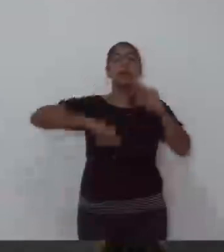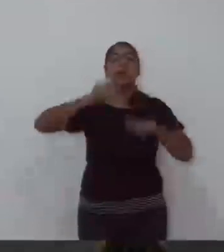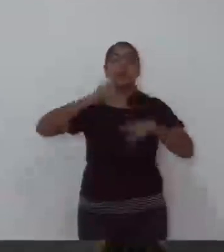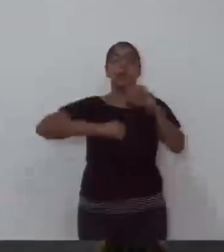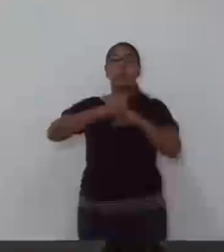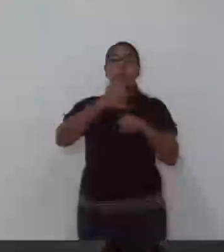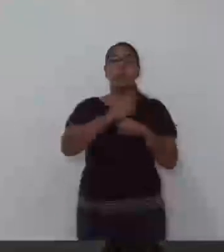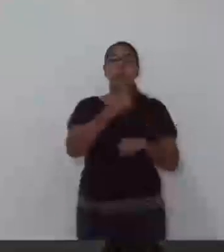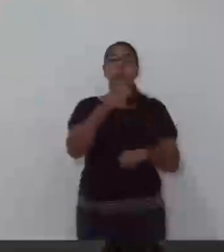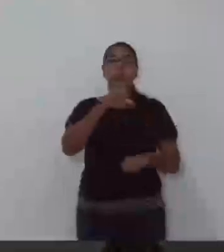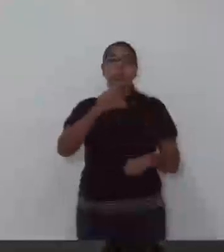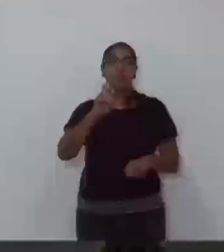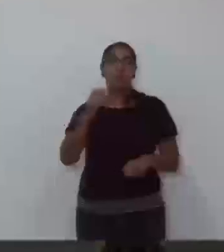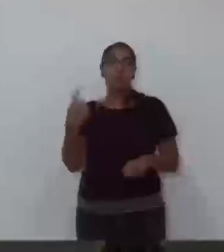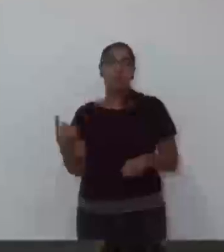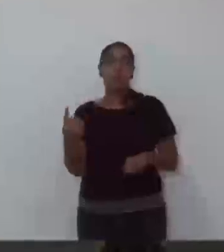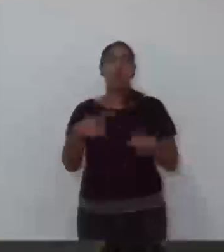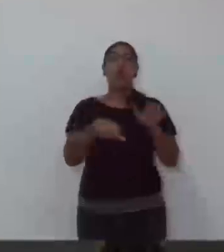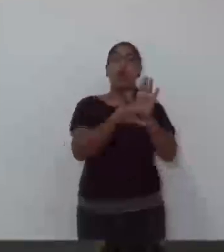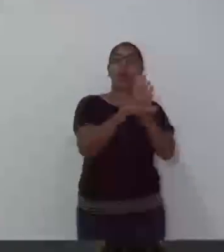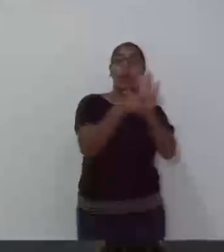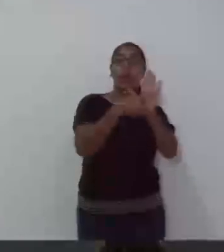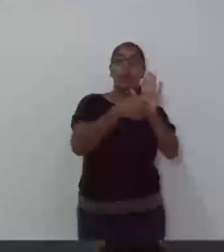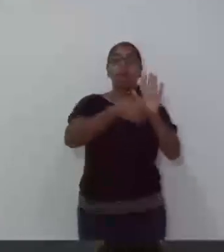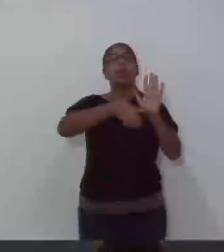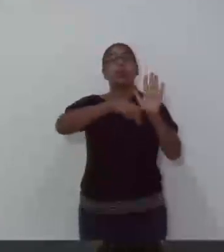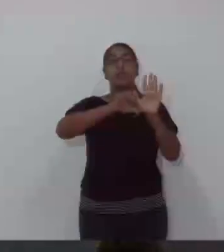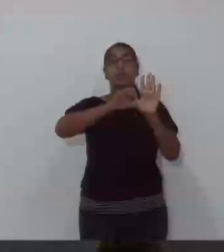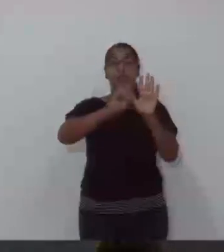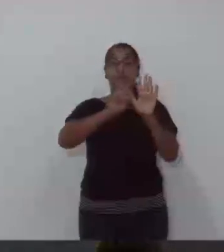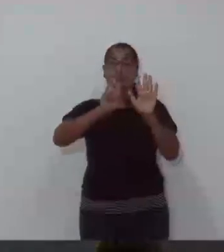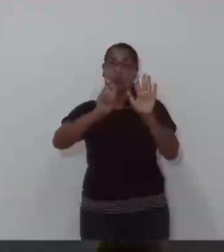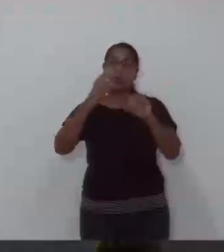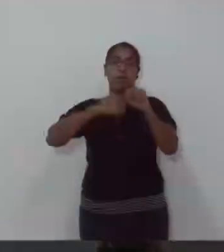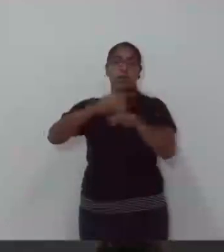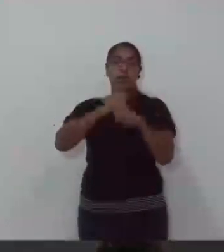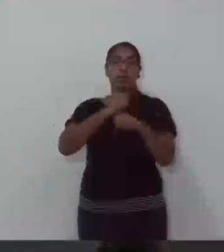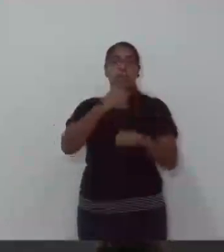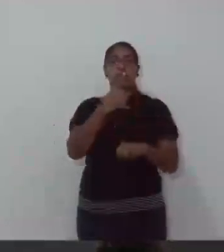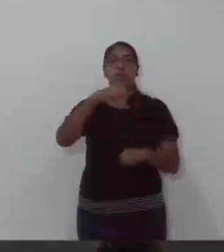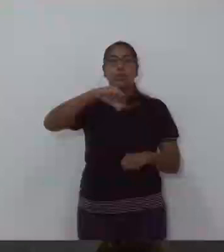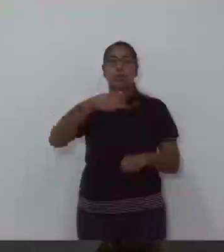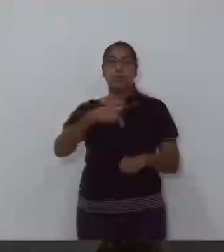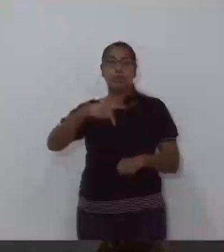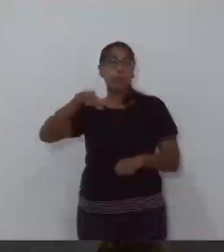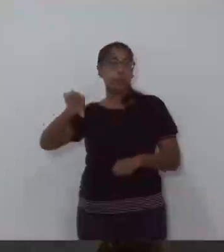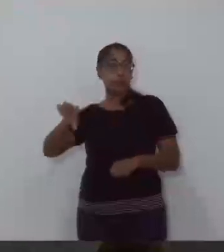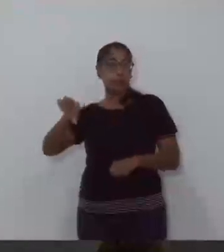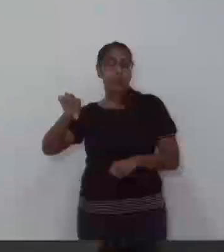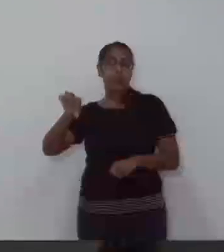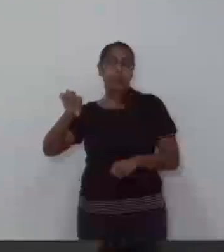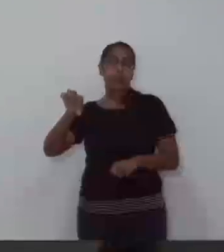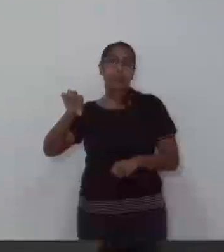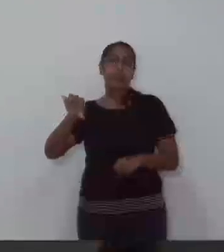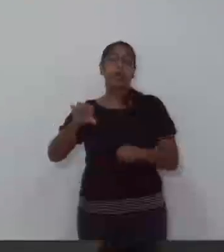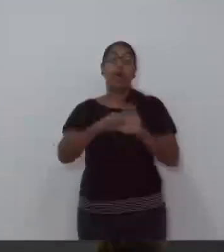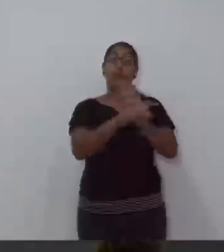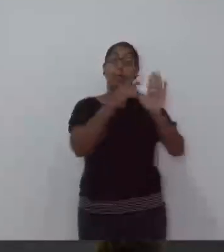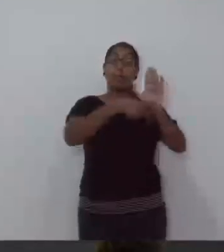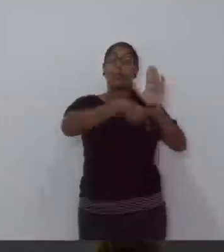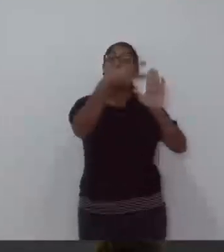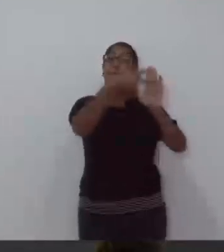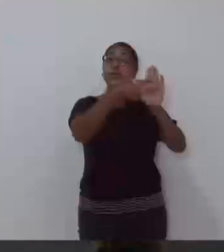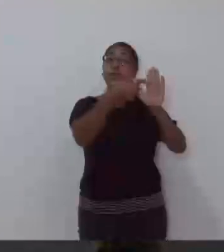Lei 905, de 29 de março de 1979. Respectivamente, parágrafo 2º,